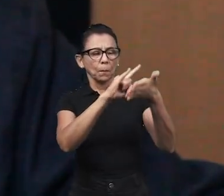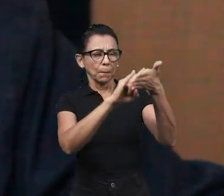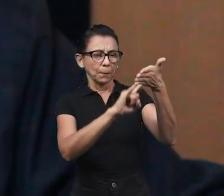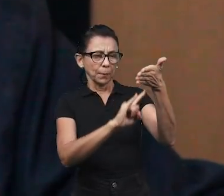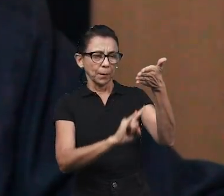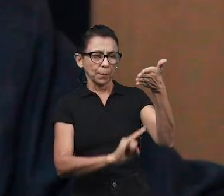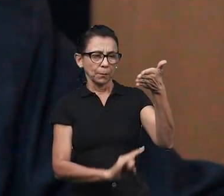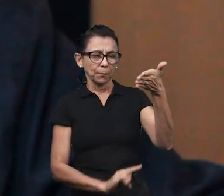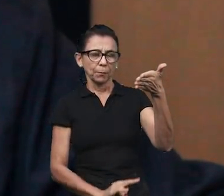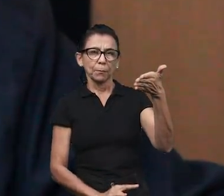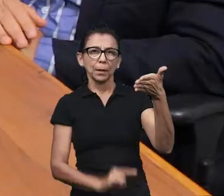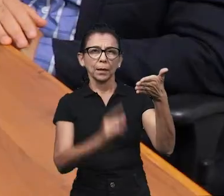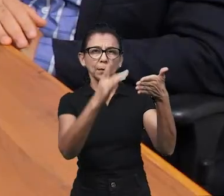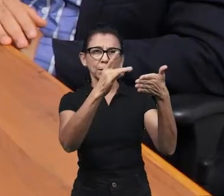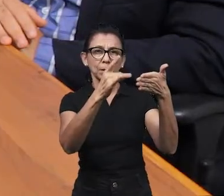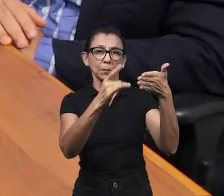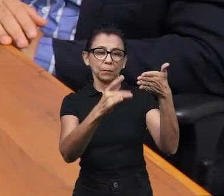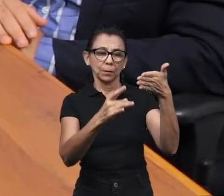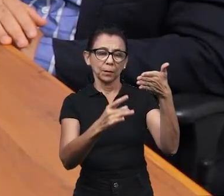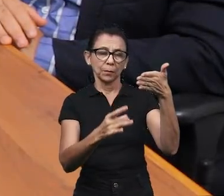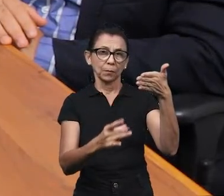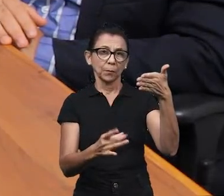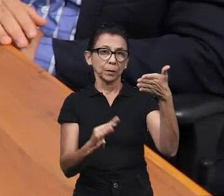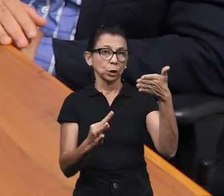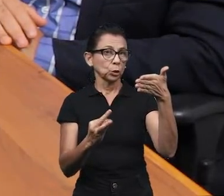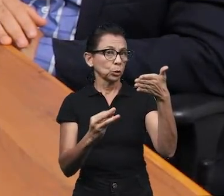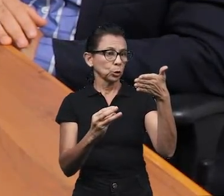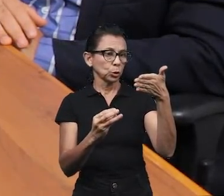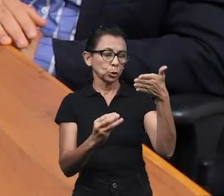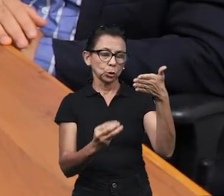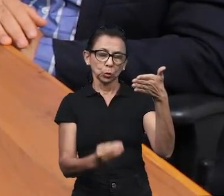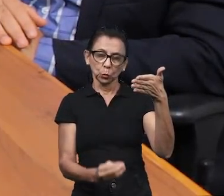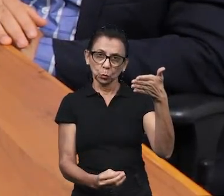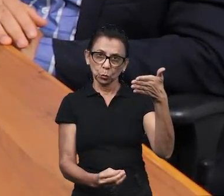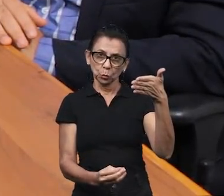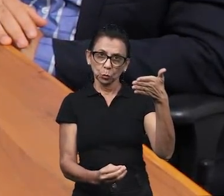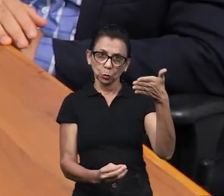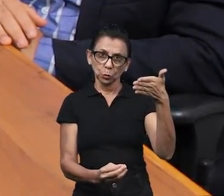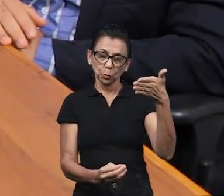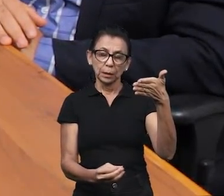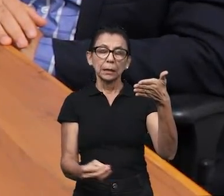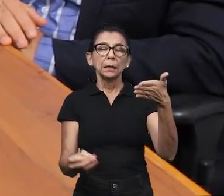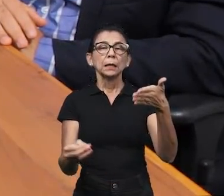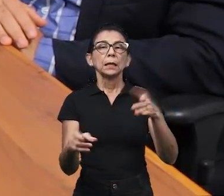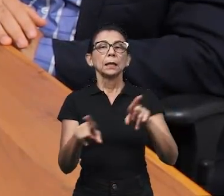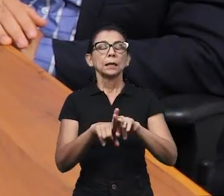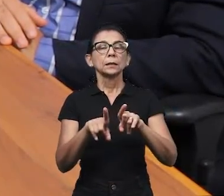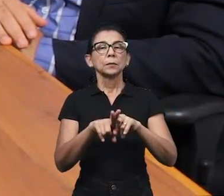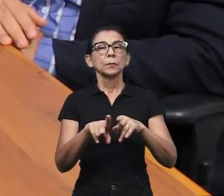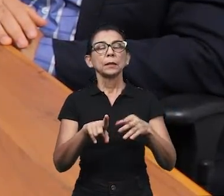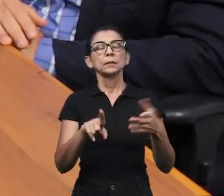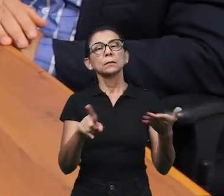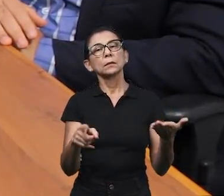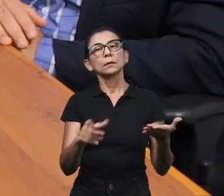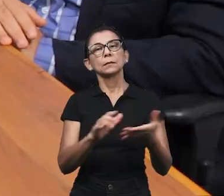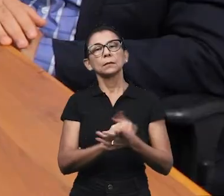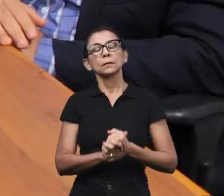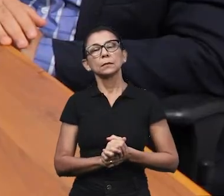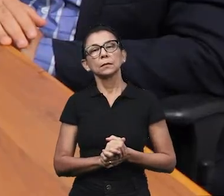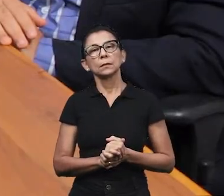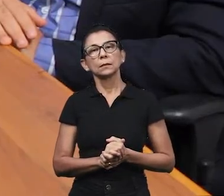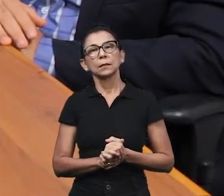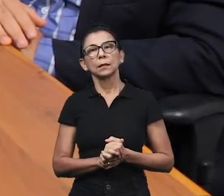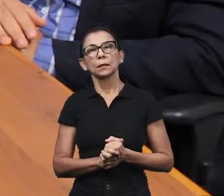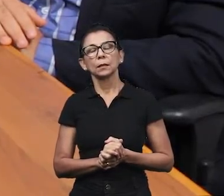requisitos ali, não é? Tem ainda uma declaração que ele assina, que ele é voluntário aqui no Manaim.